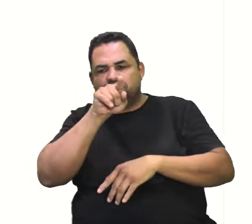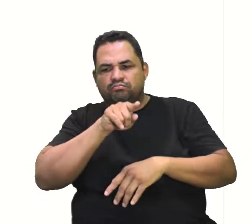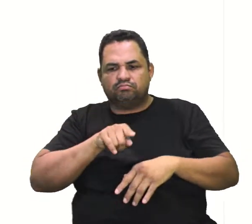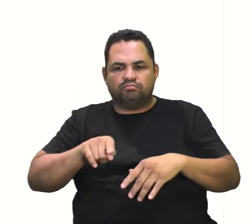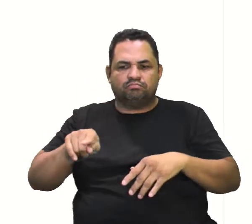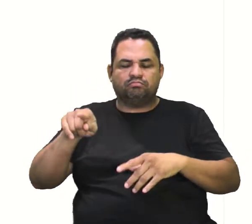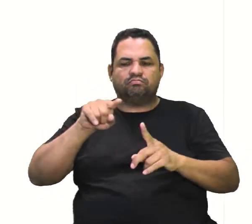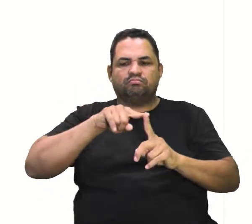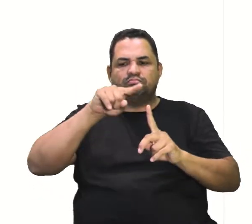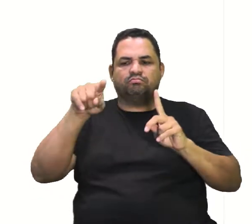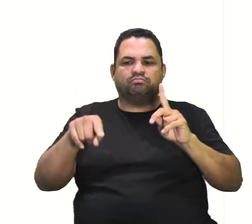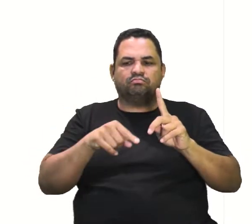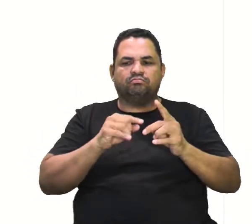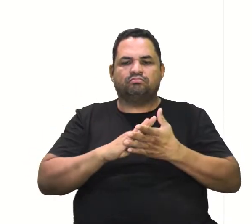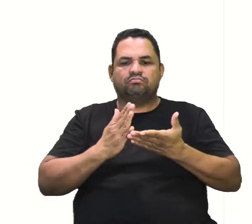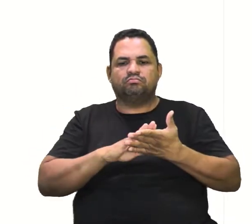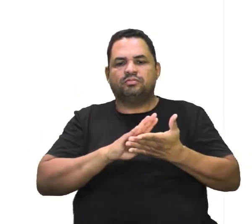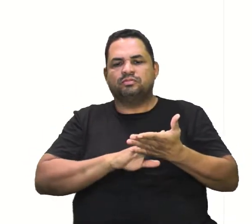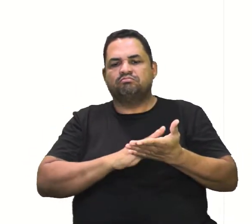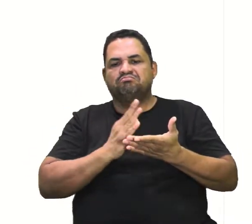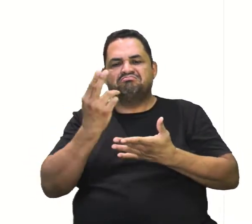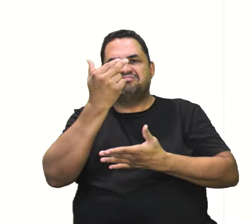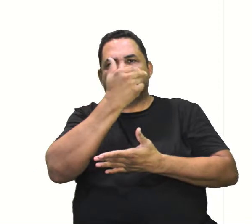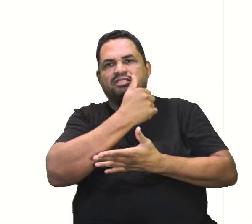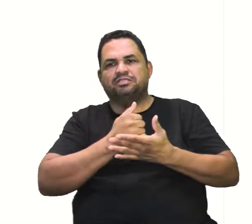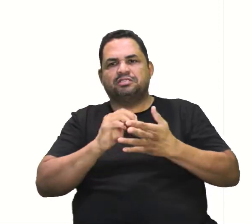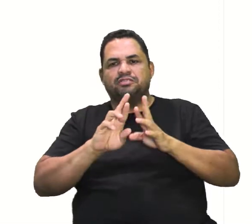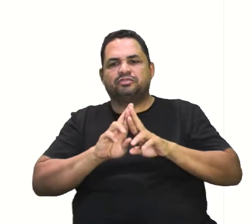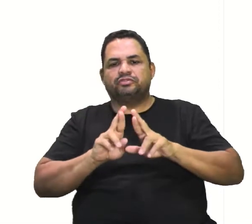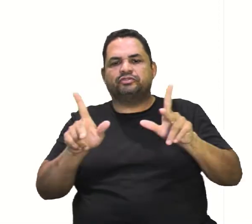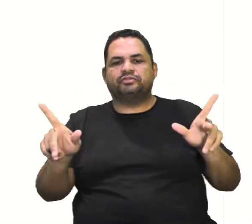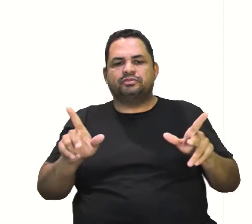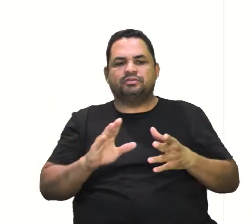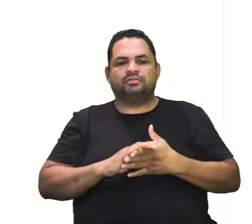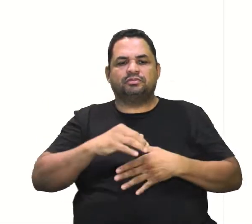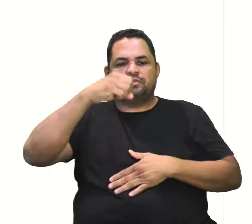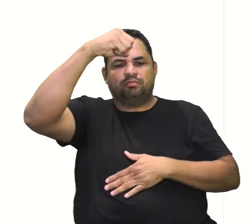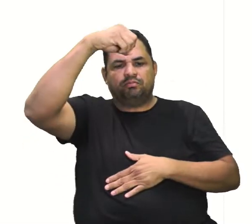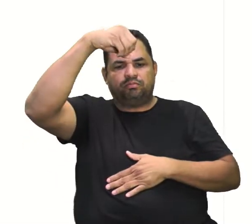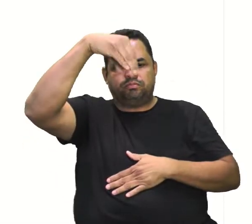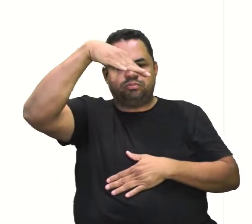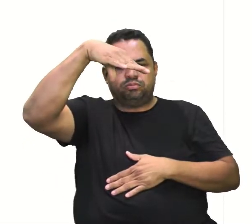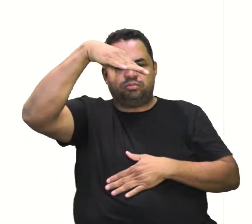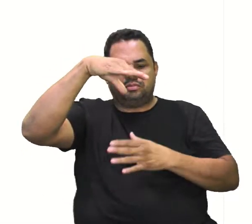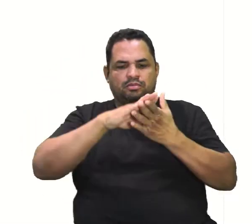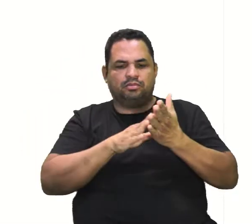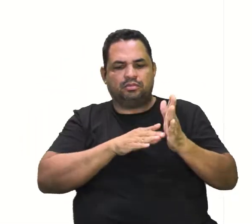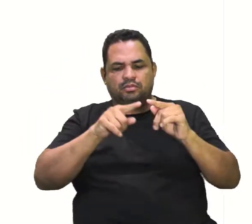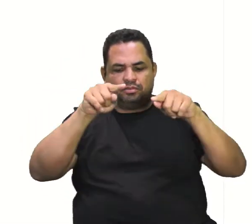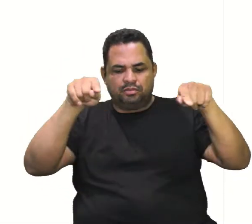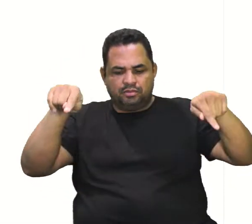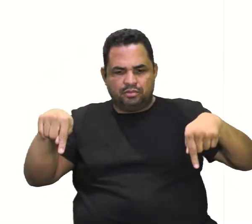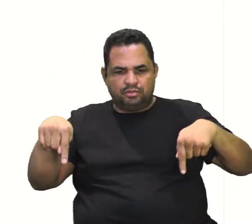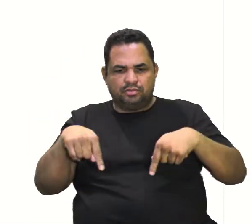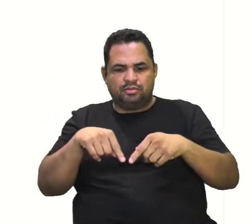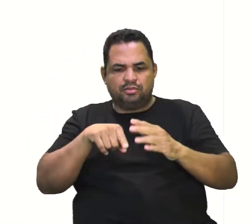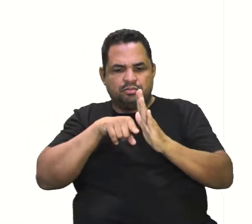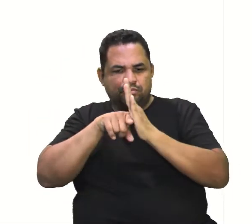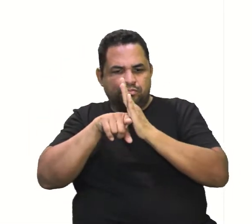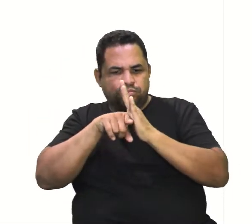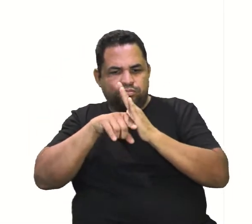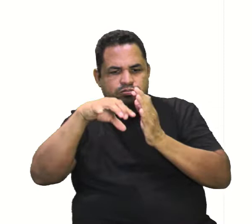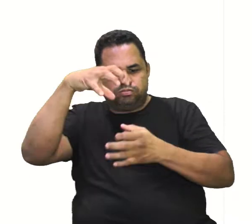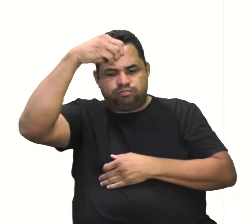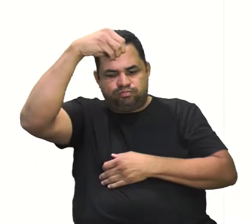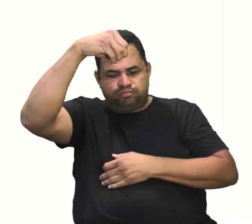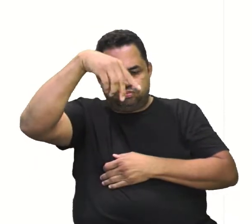circulares assim, dando um design melhor nas coisas. Luminárias de consultório odontológico, sabe aquela luzinha que fica ali